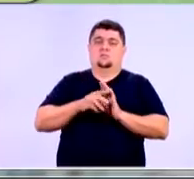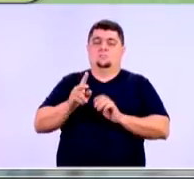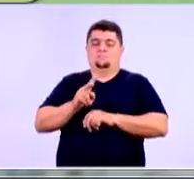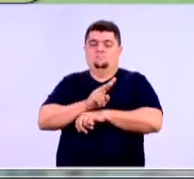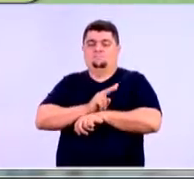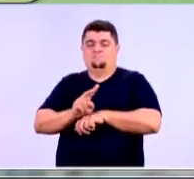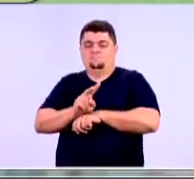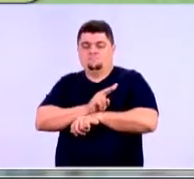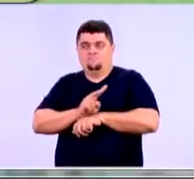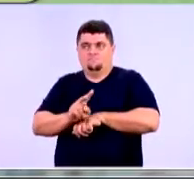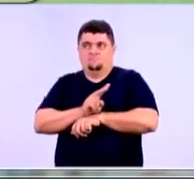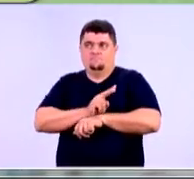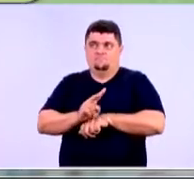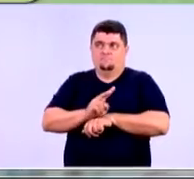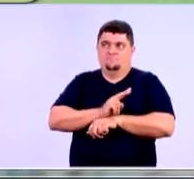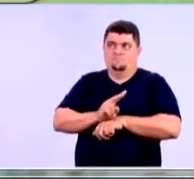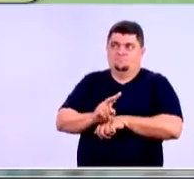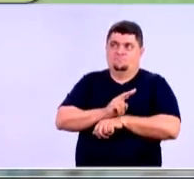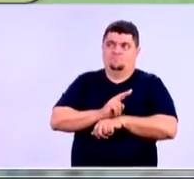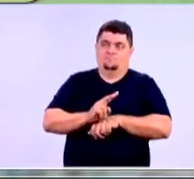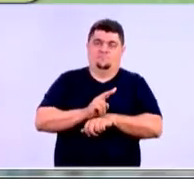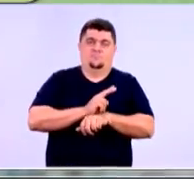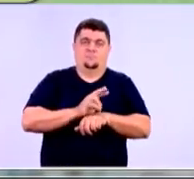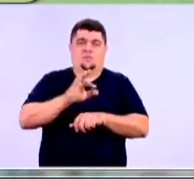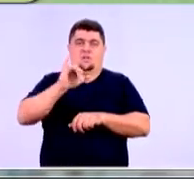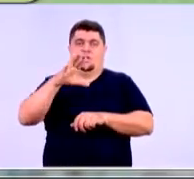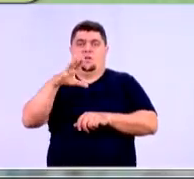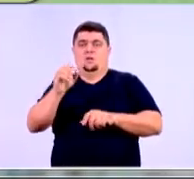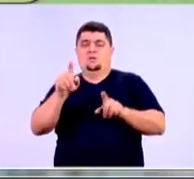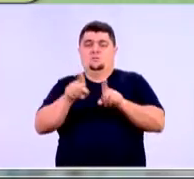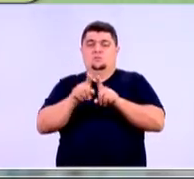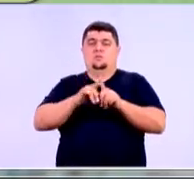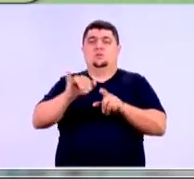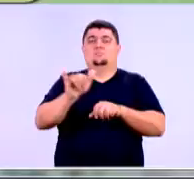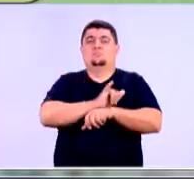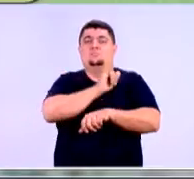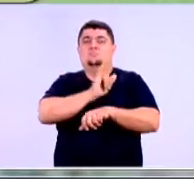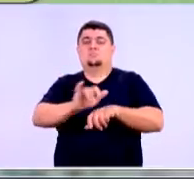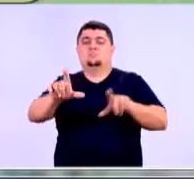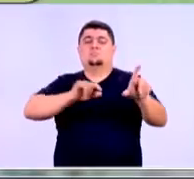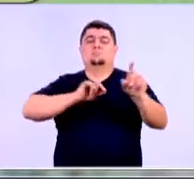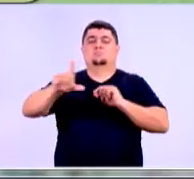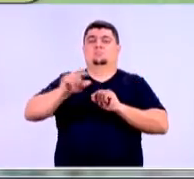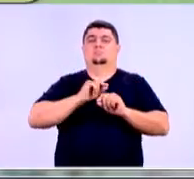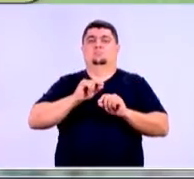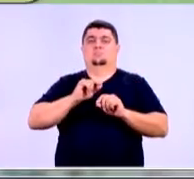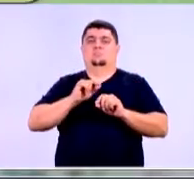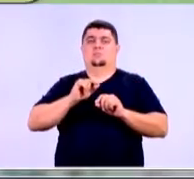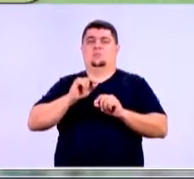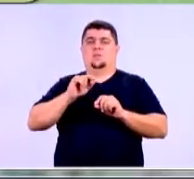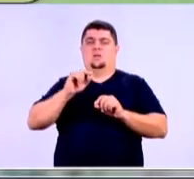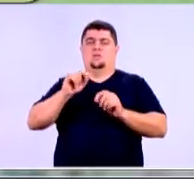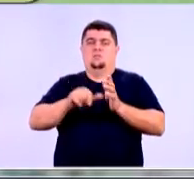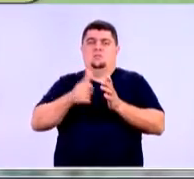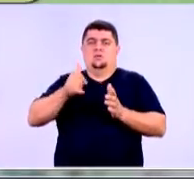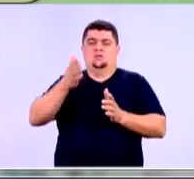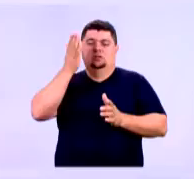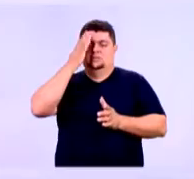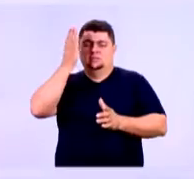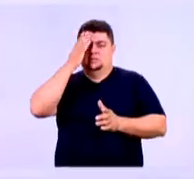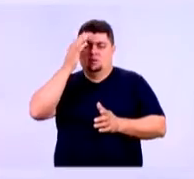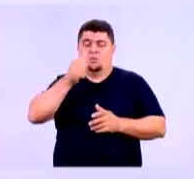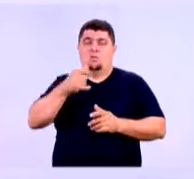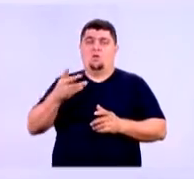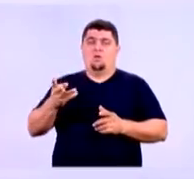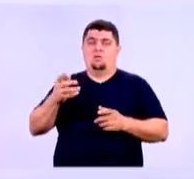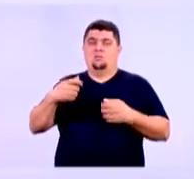monitorar a exposição ao risco e a estratégia adotada. Depois que você sabe qual o risco que você está disposto a aceitar, você